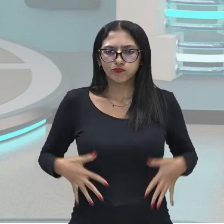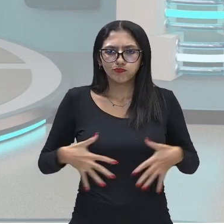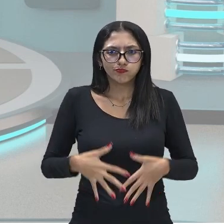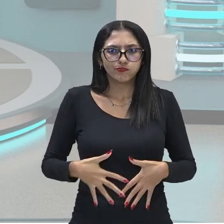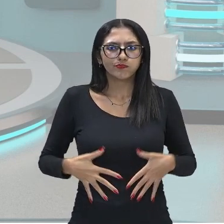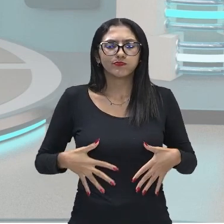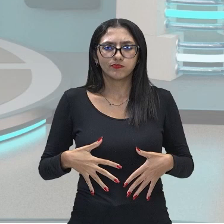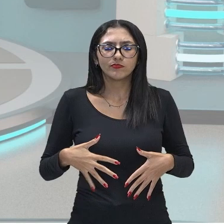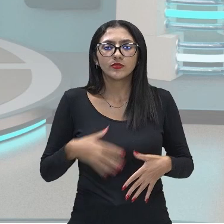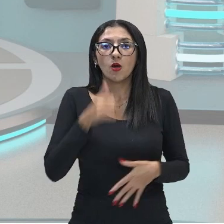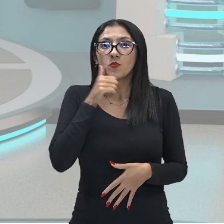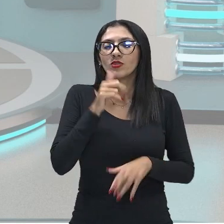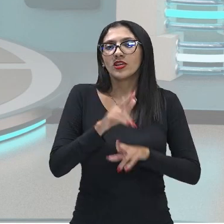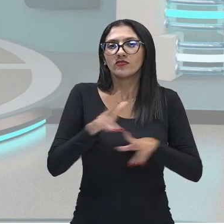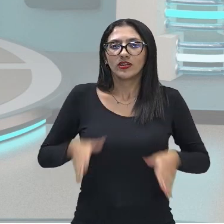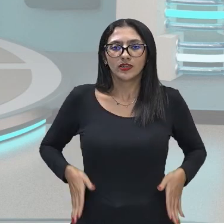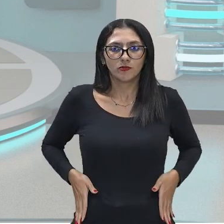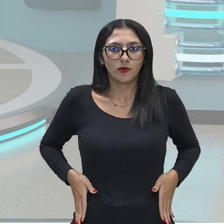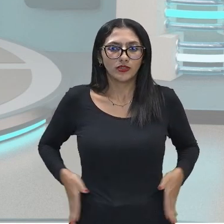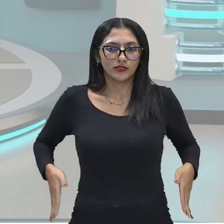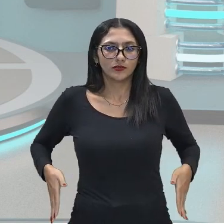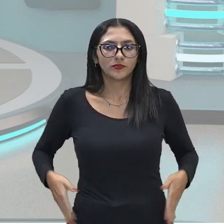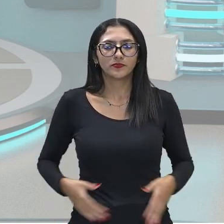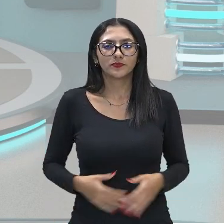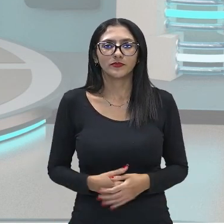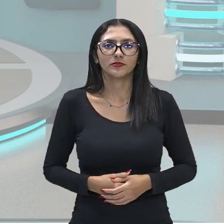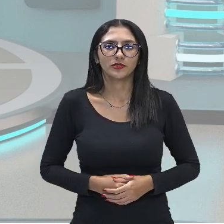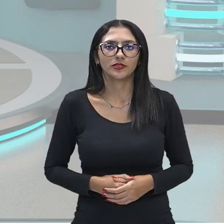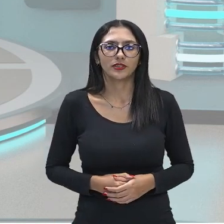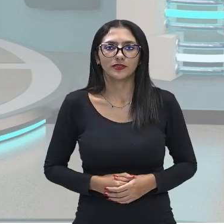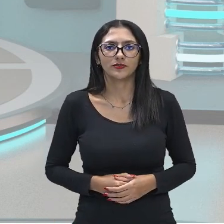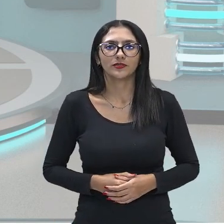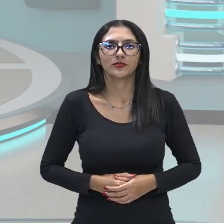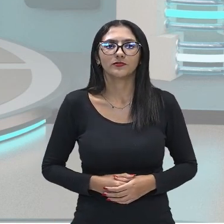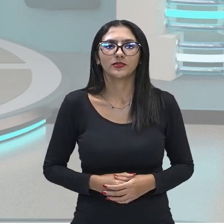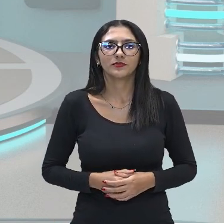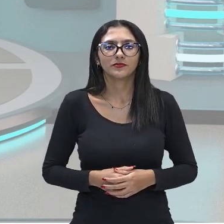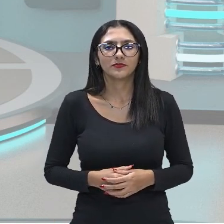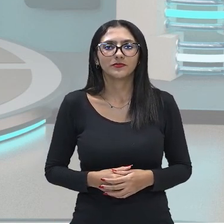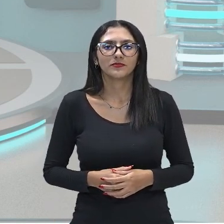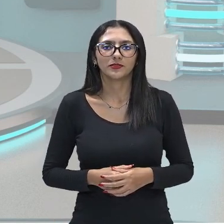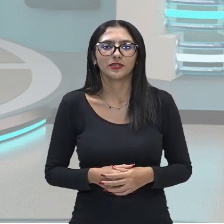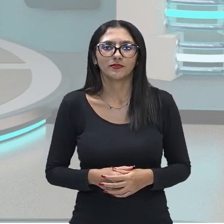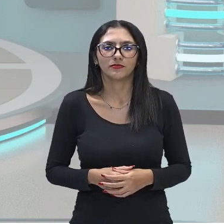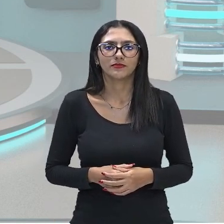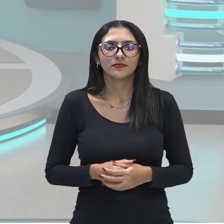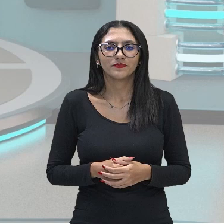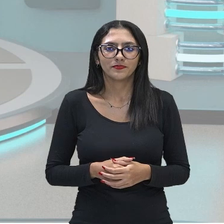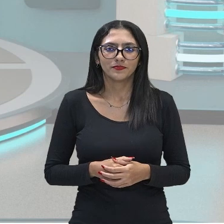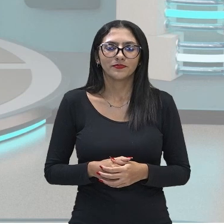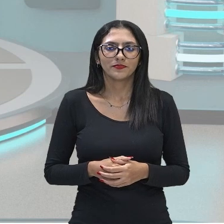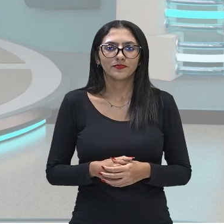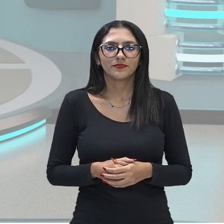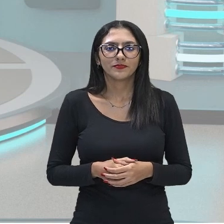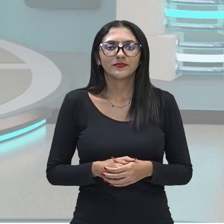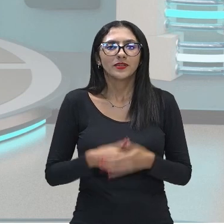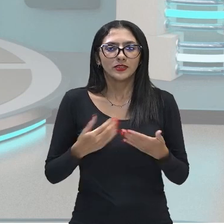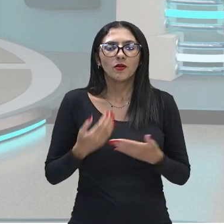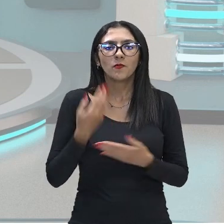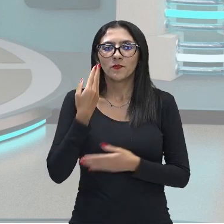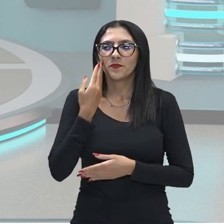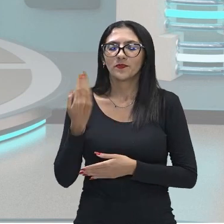pouco mais na região do quadril ah ok ali na silhueta Ah então e e esse indivíduo a